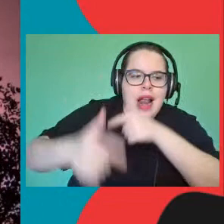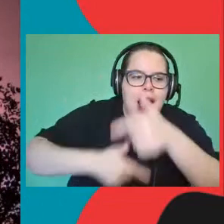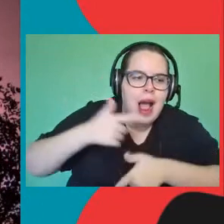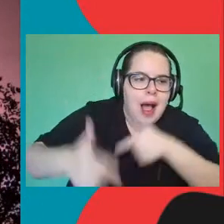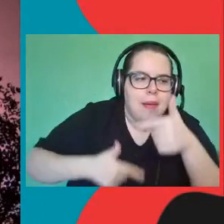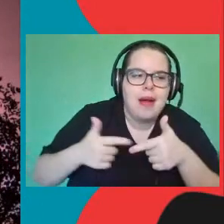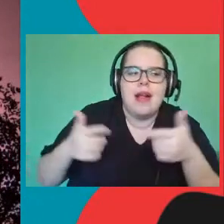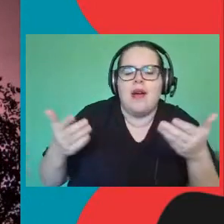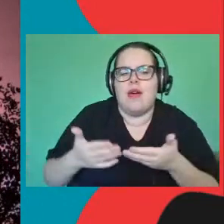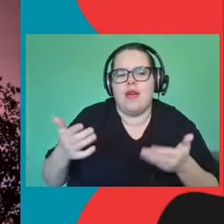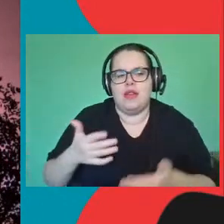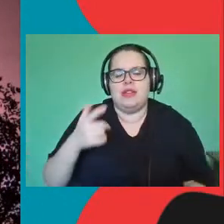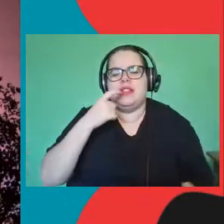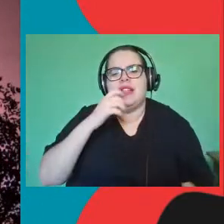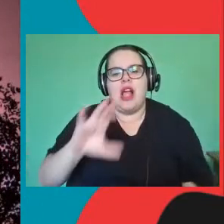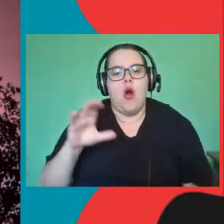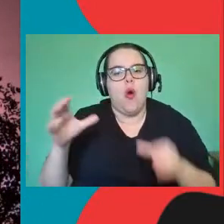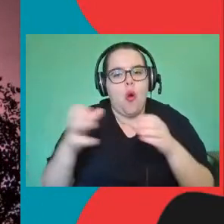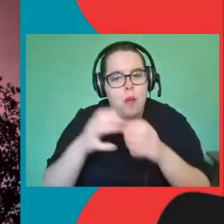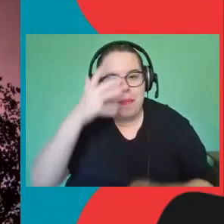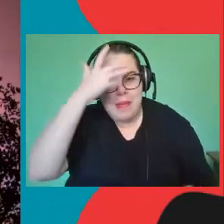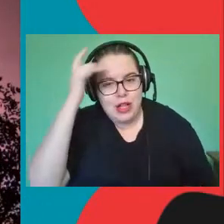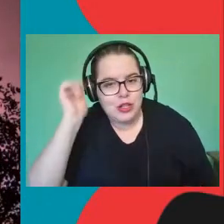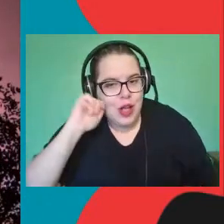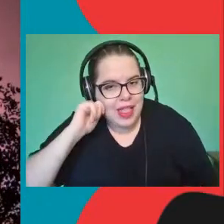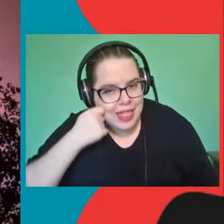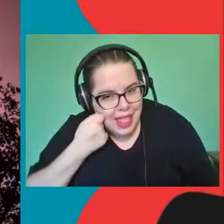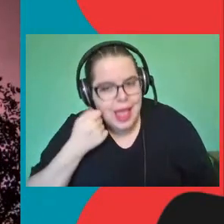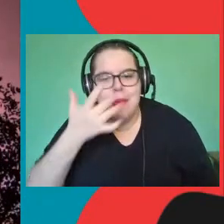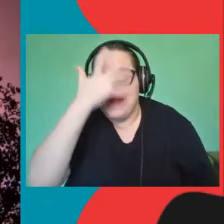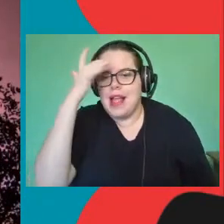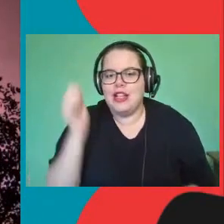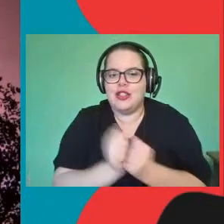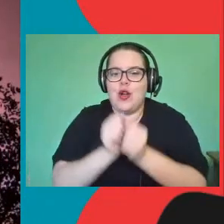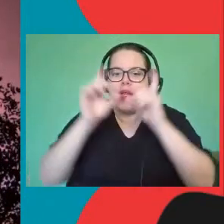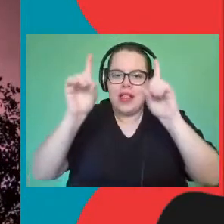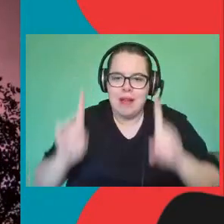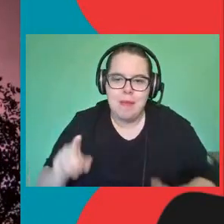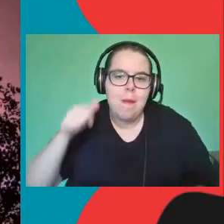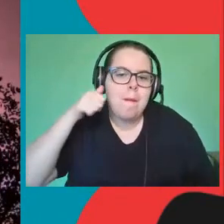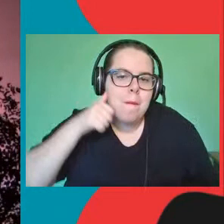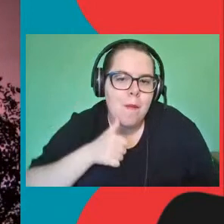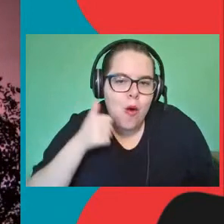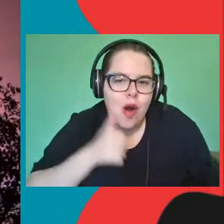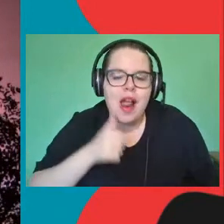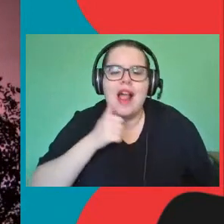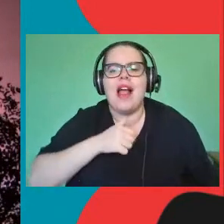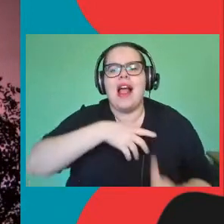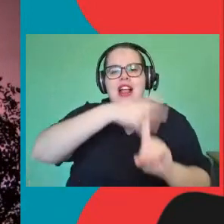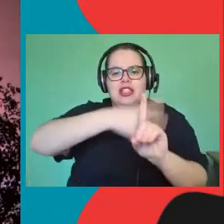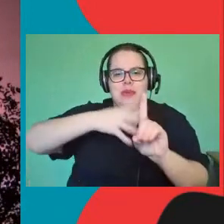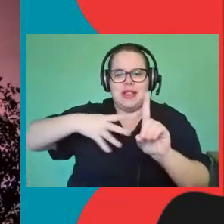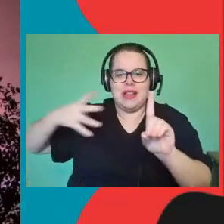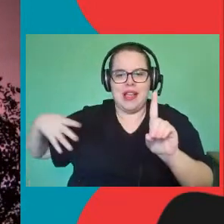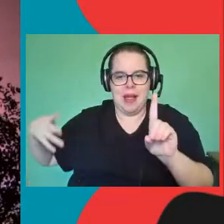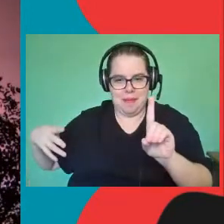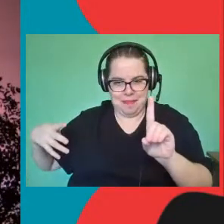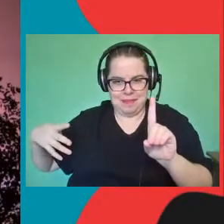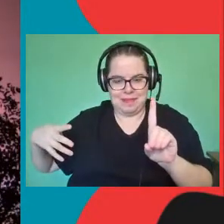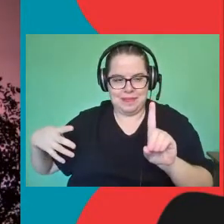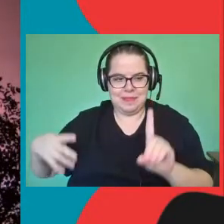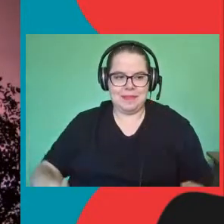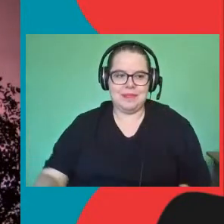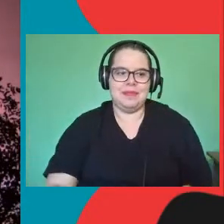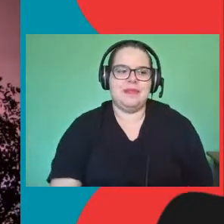C&T hoje. Esses grupos são pessoas negras, pessoas com deficiência, mulheres e comunidade